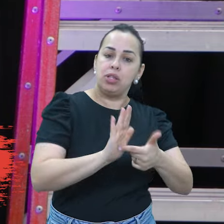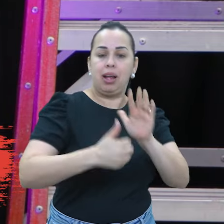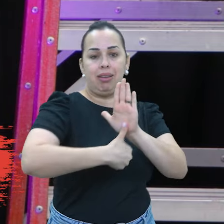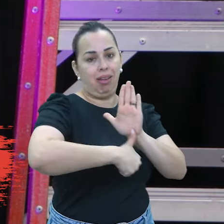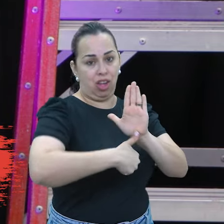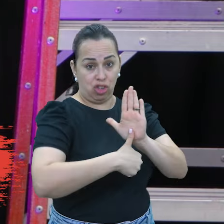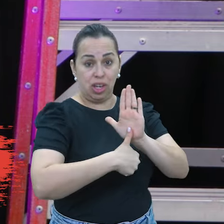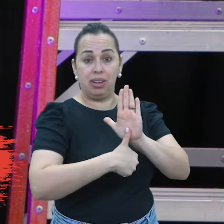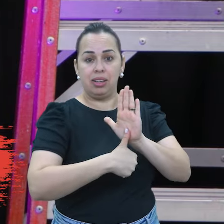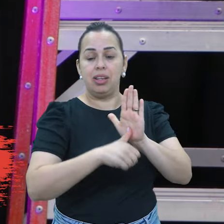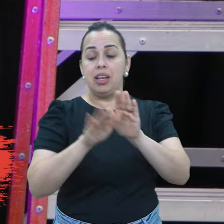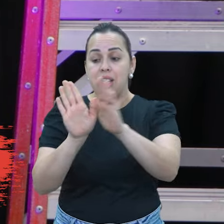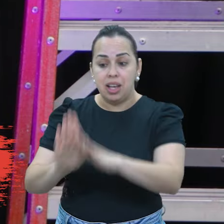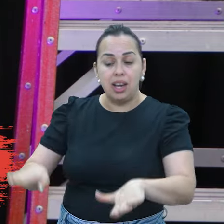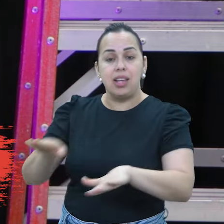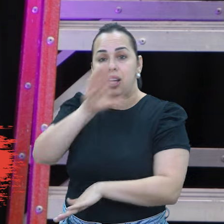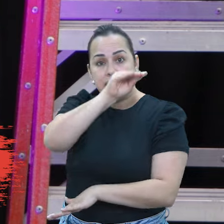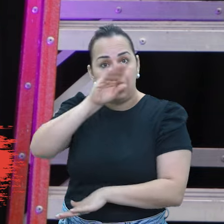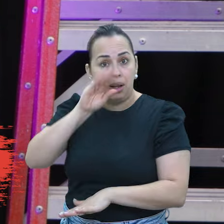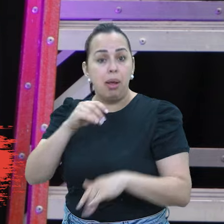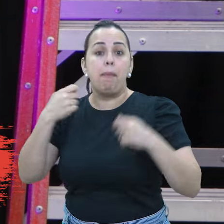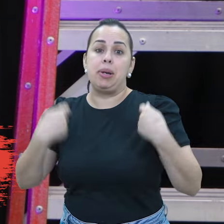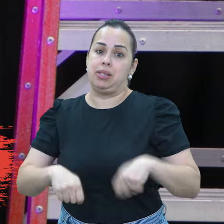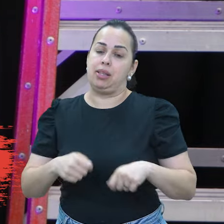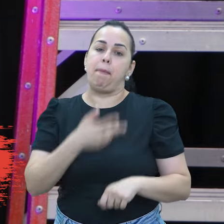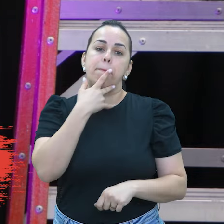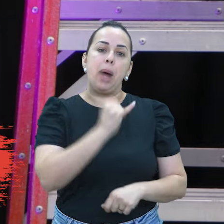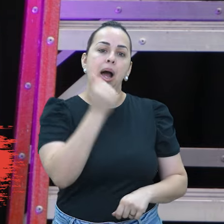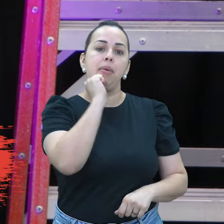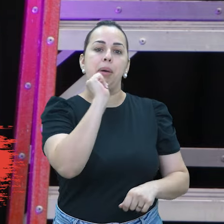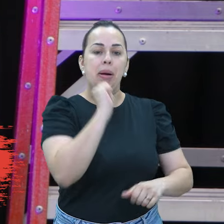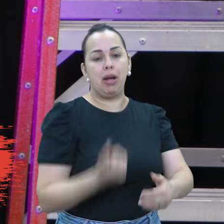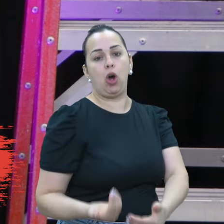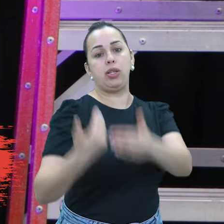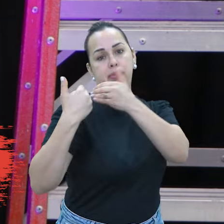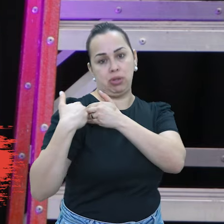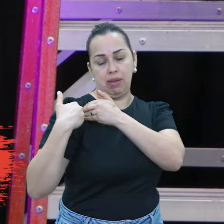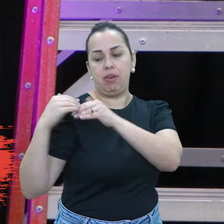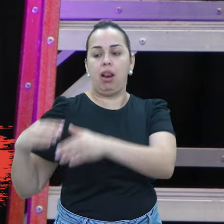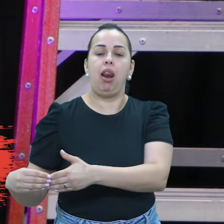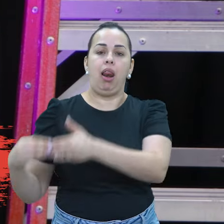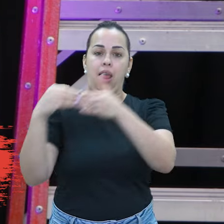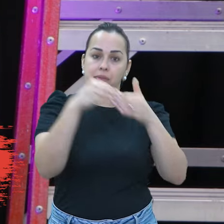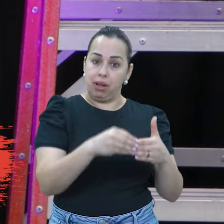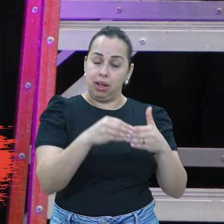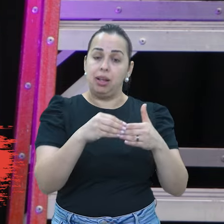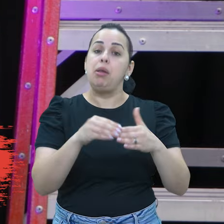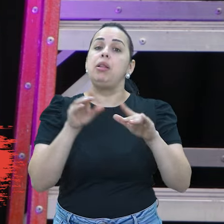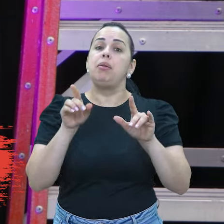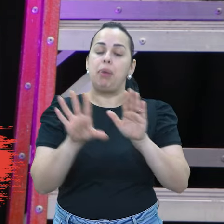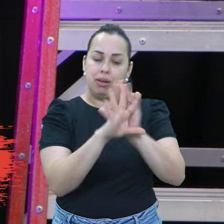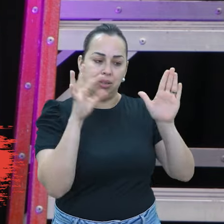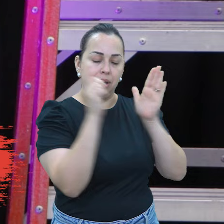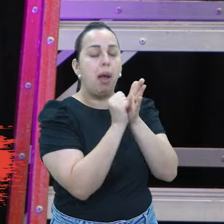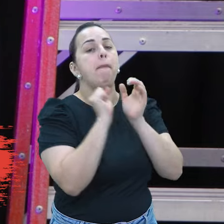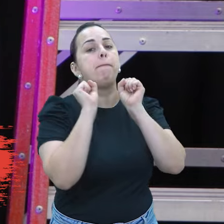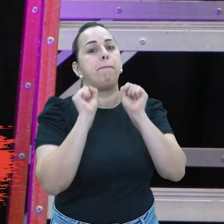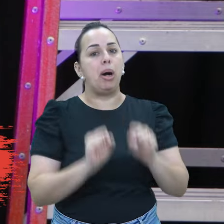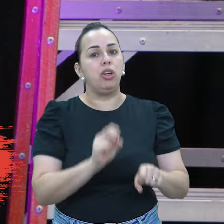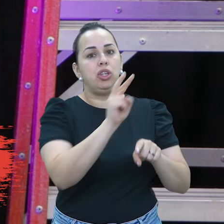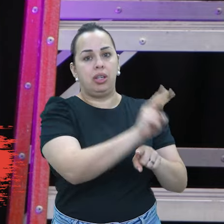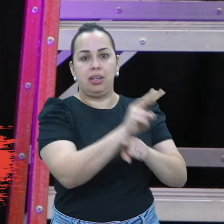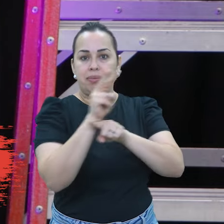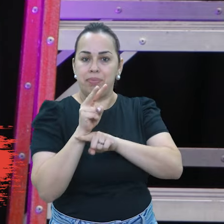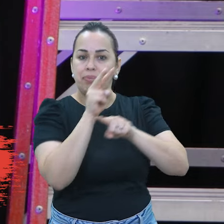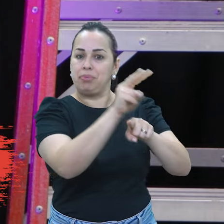apresentando documento de identidade. Crianças e adolescentes devem estar acompanhados de um responsável. Depois do cadastro, eles podem pegar